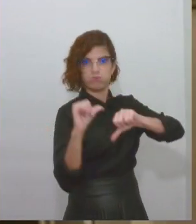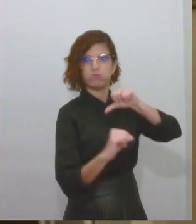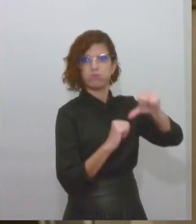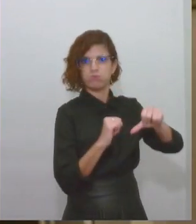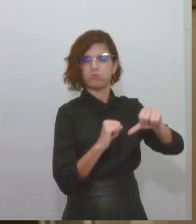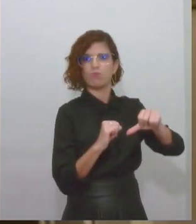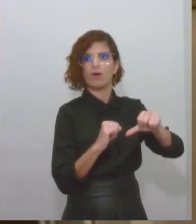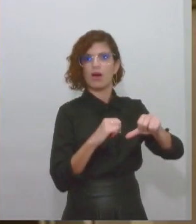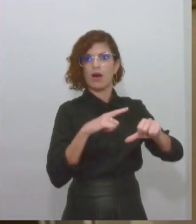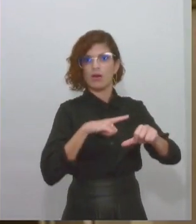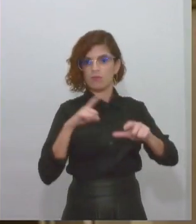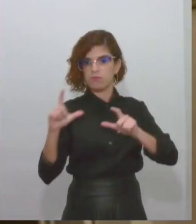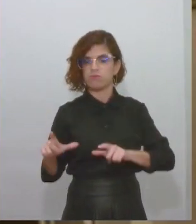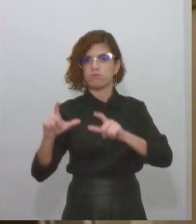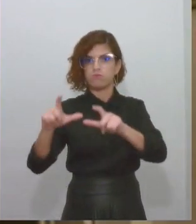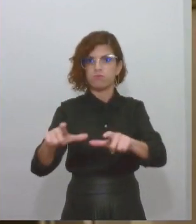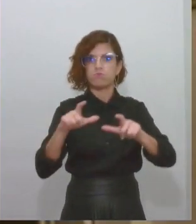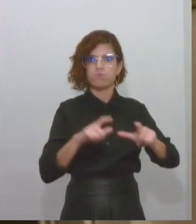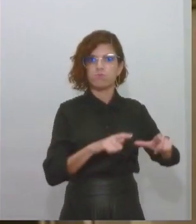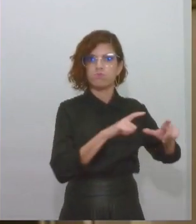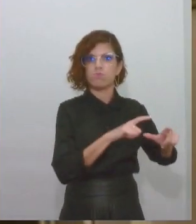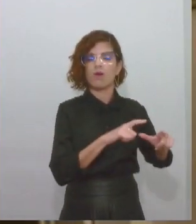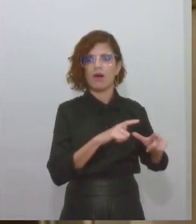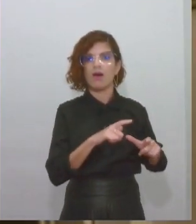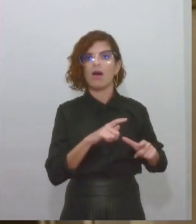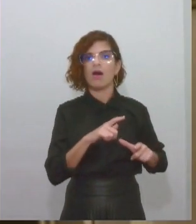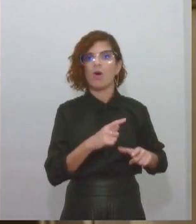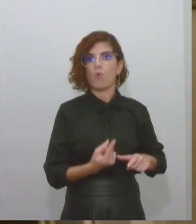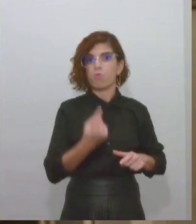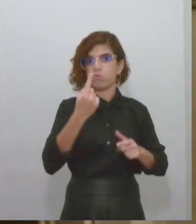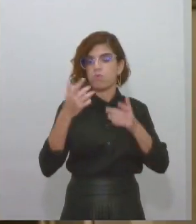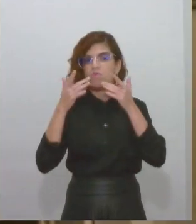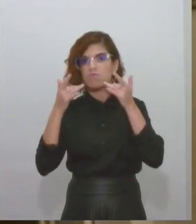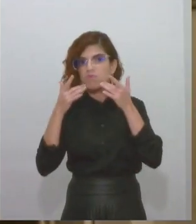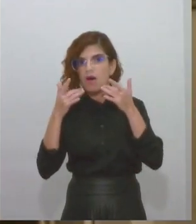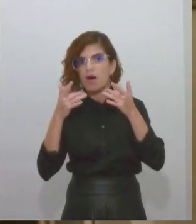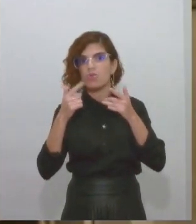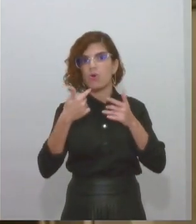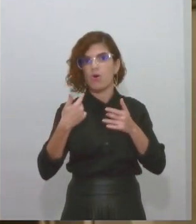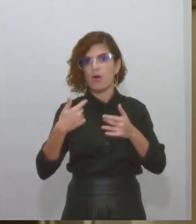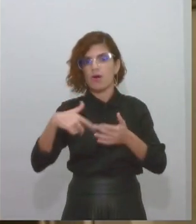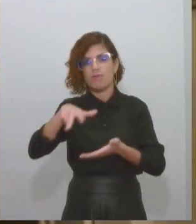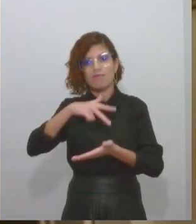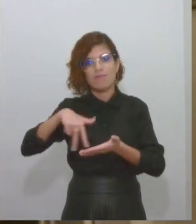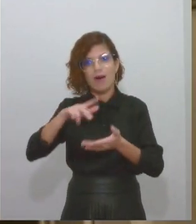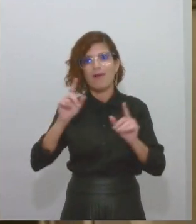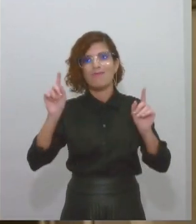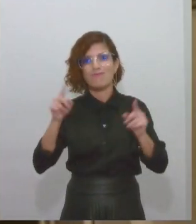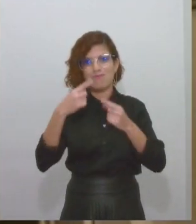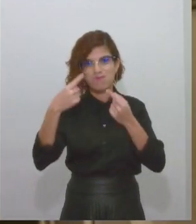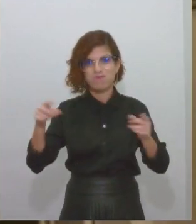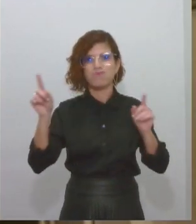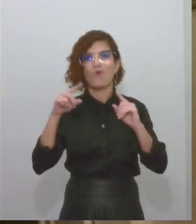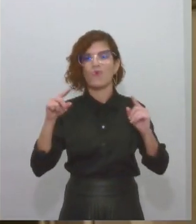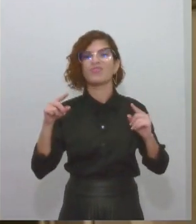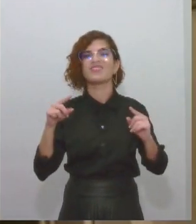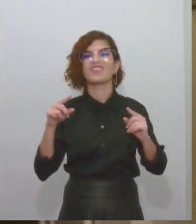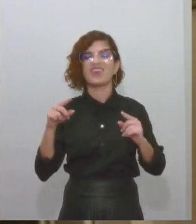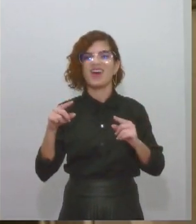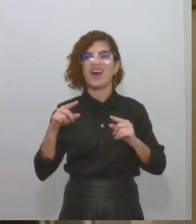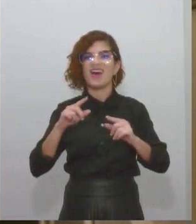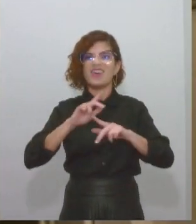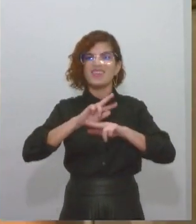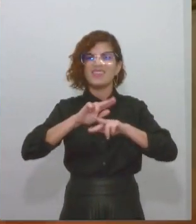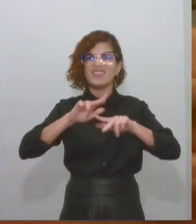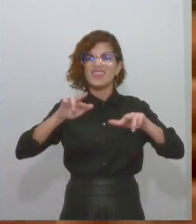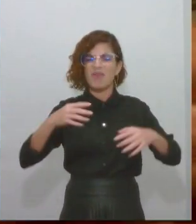lugares diferentes, um palco para o teatro, para a dança, para a música e o folclore e todas as suas expressões